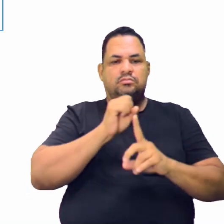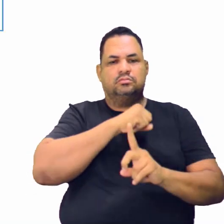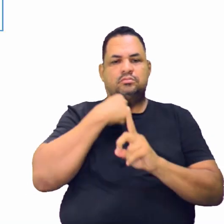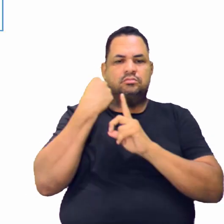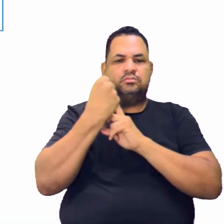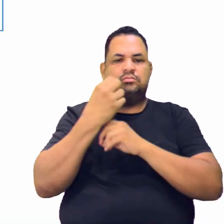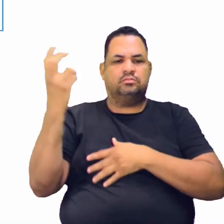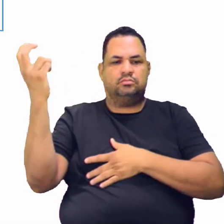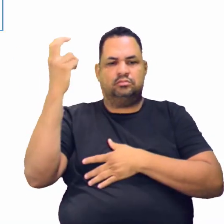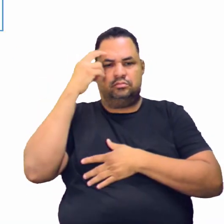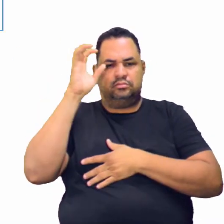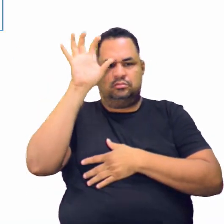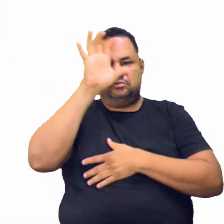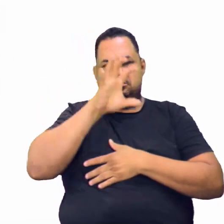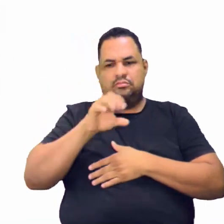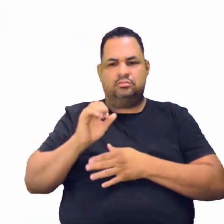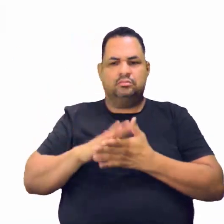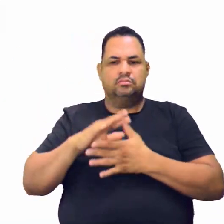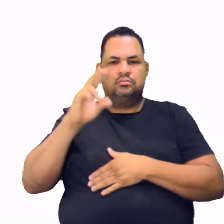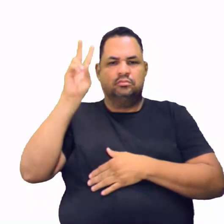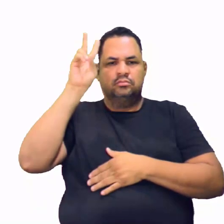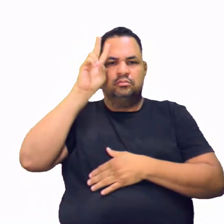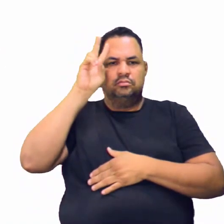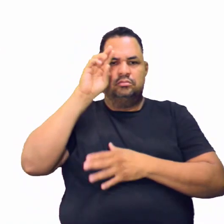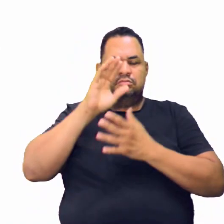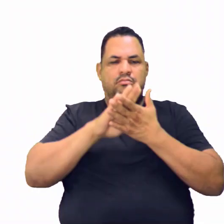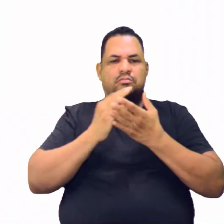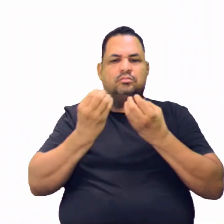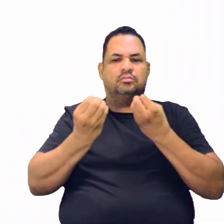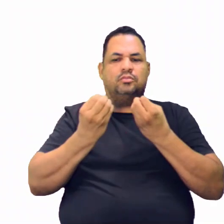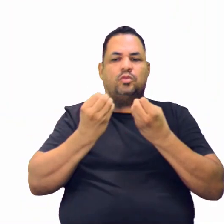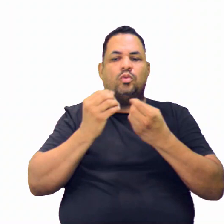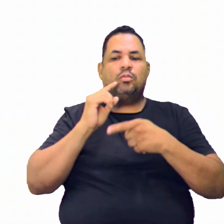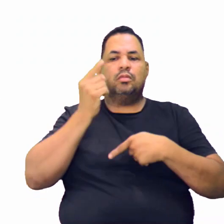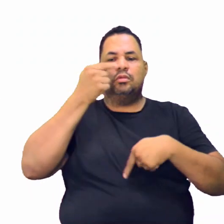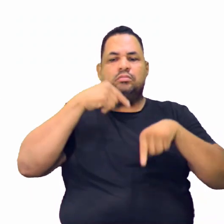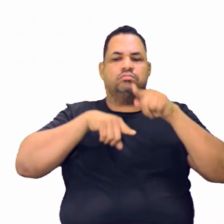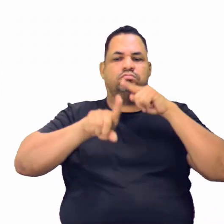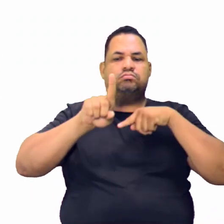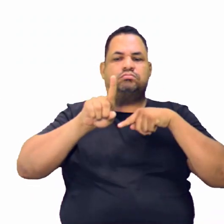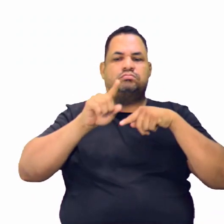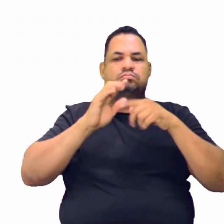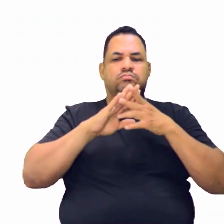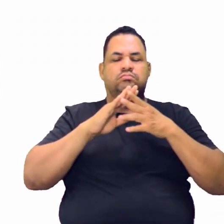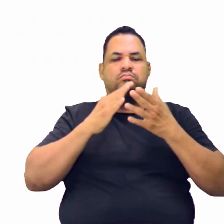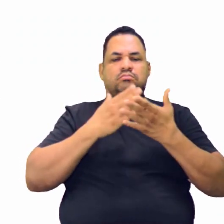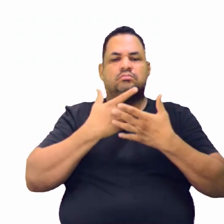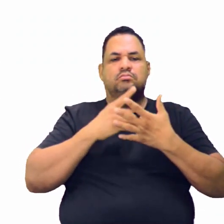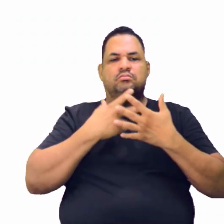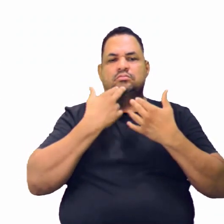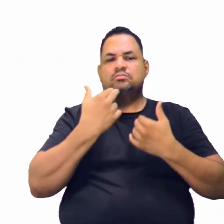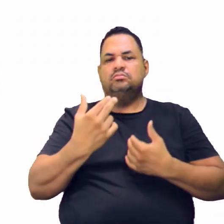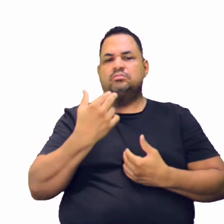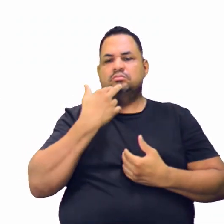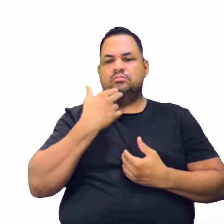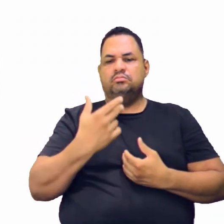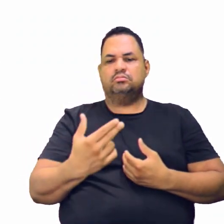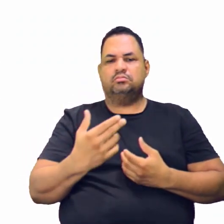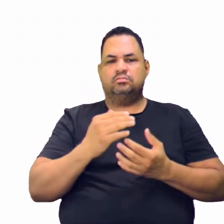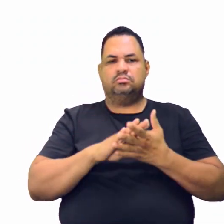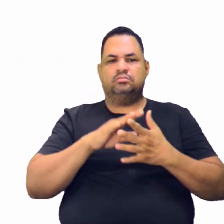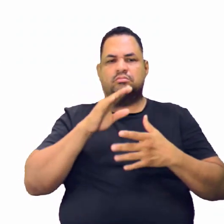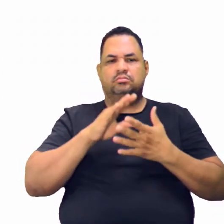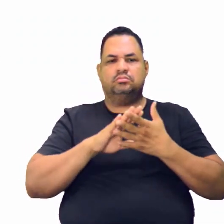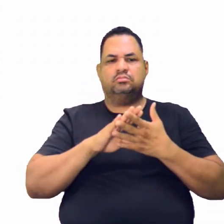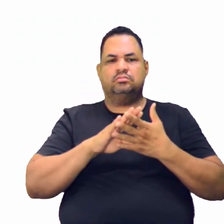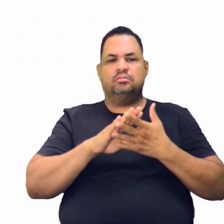culturais, regionais e históricas. Ou seja, que a língua evolui, né? A variação histórica